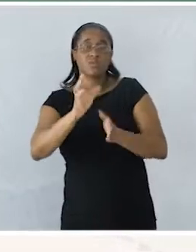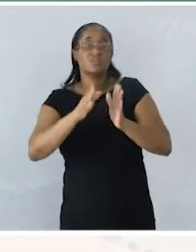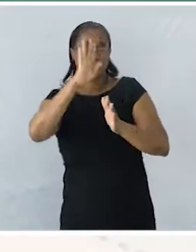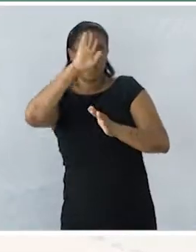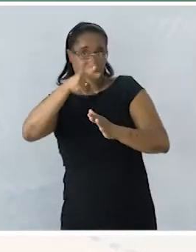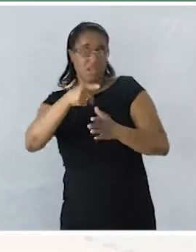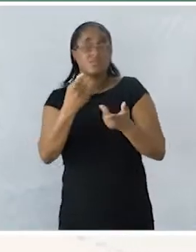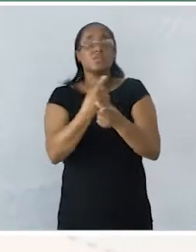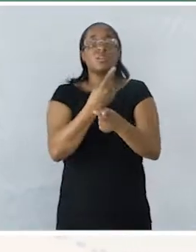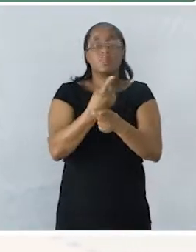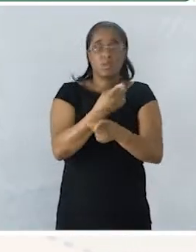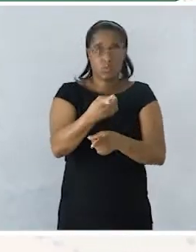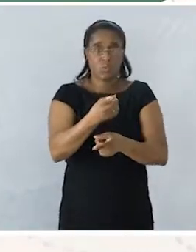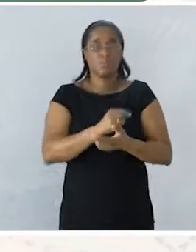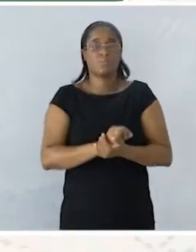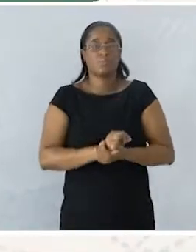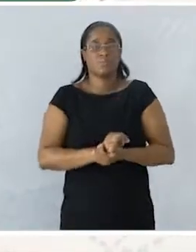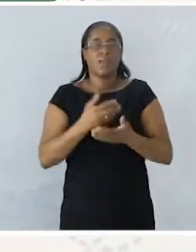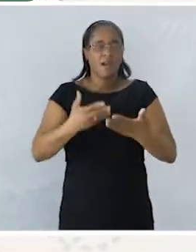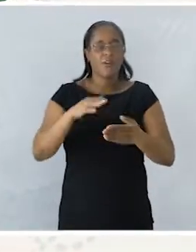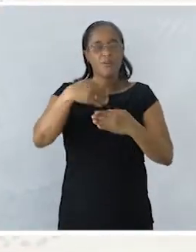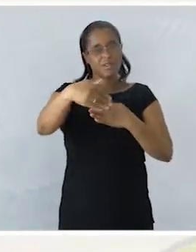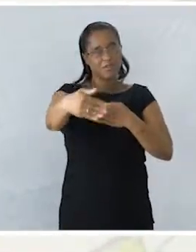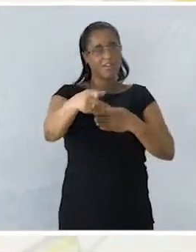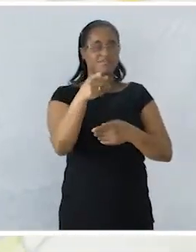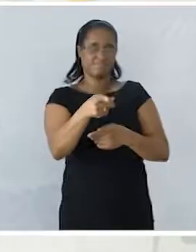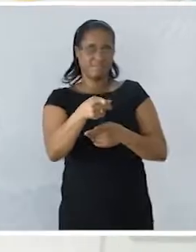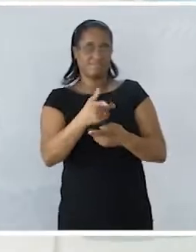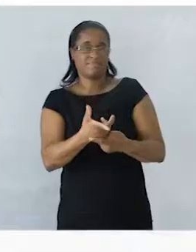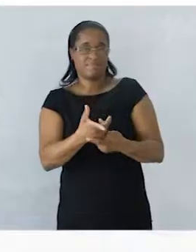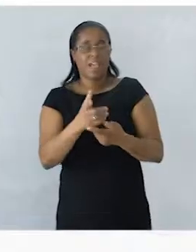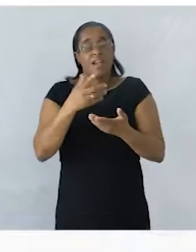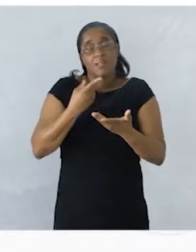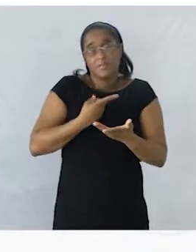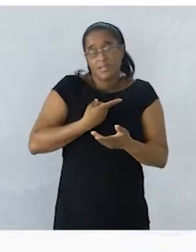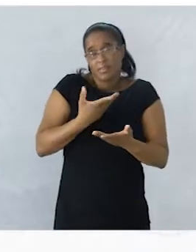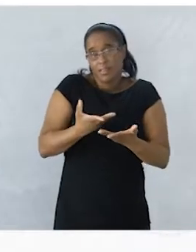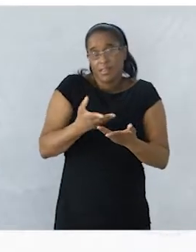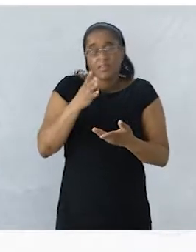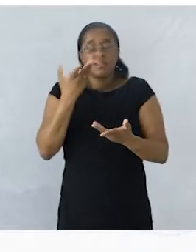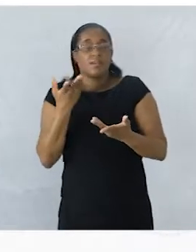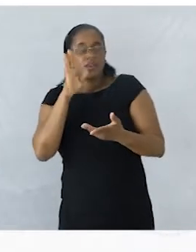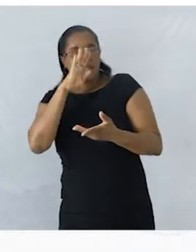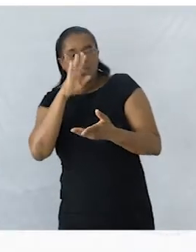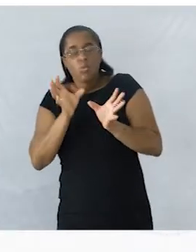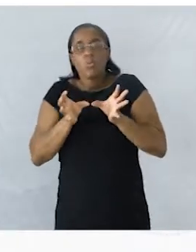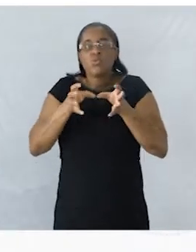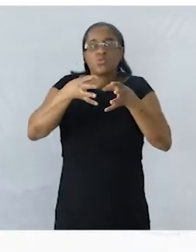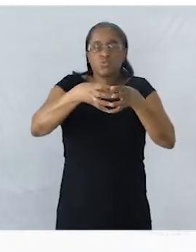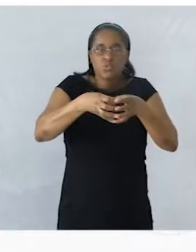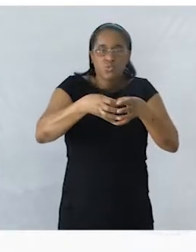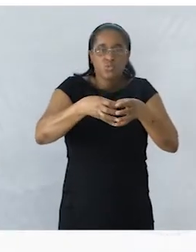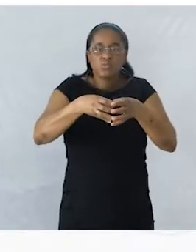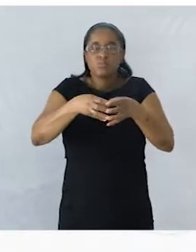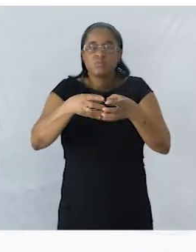elemento. Agora, mais à frente diz ali, a não ser que se trate de um conjunto que atua como